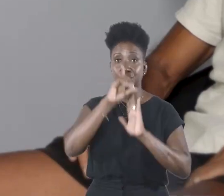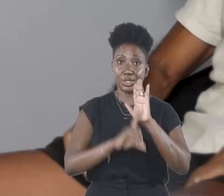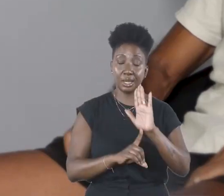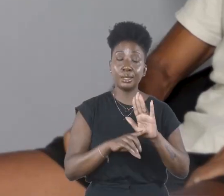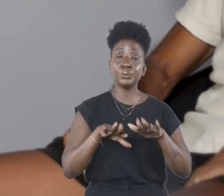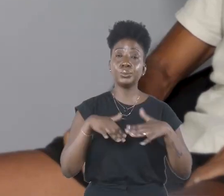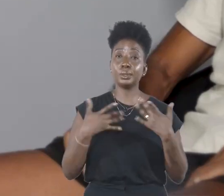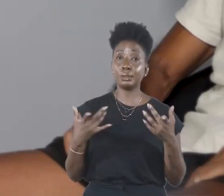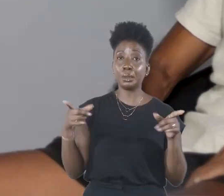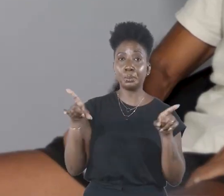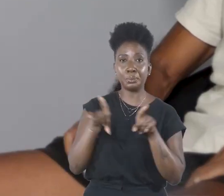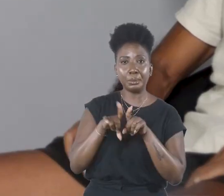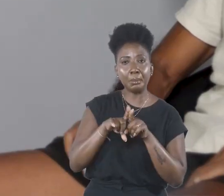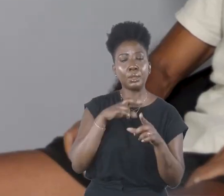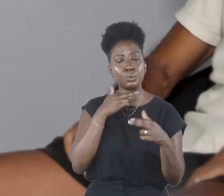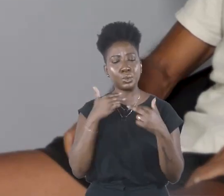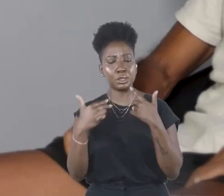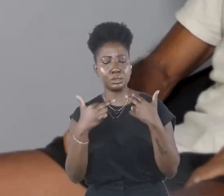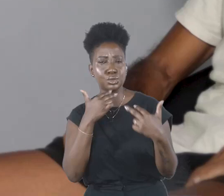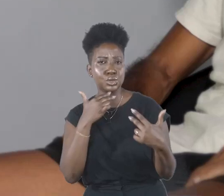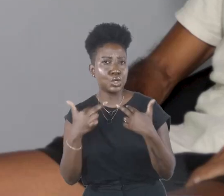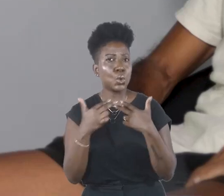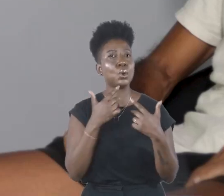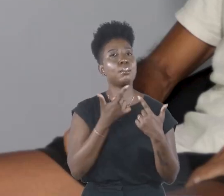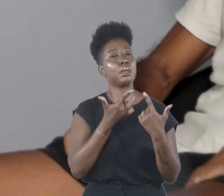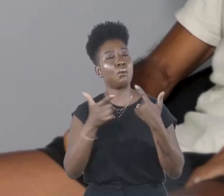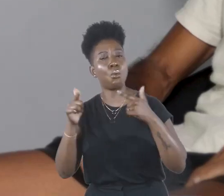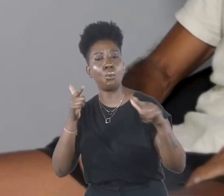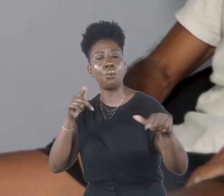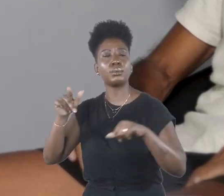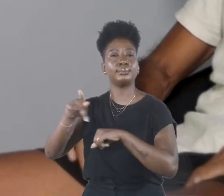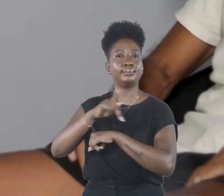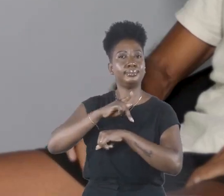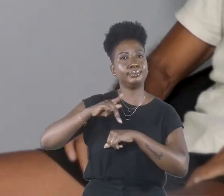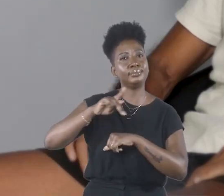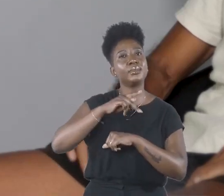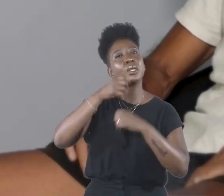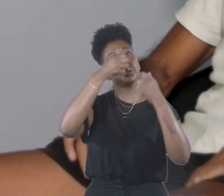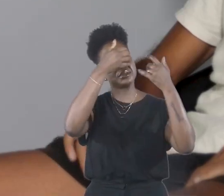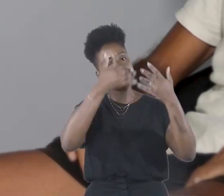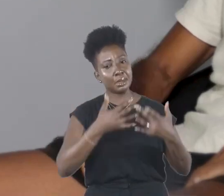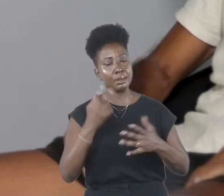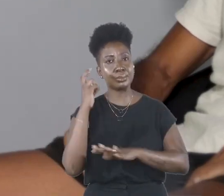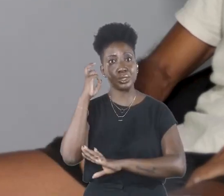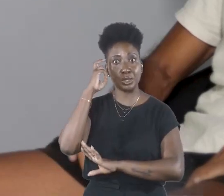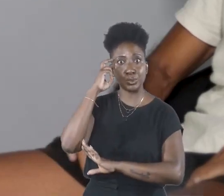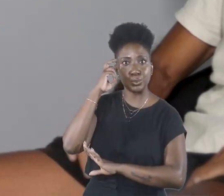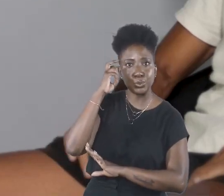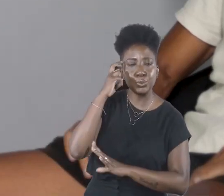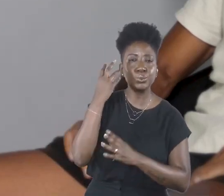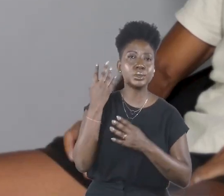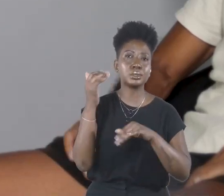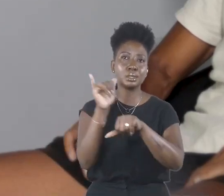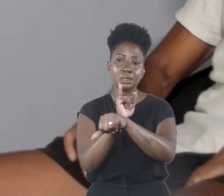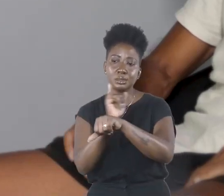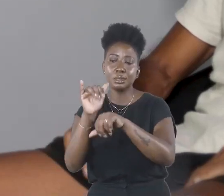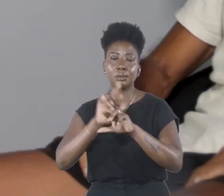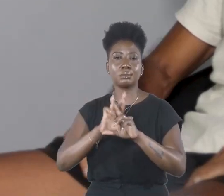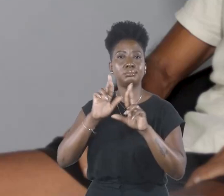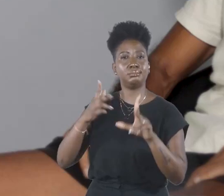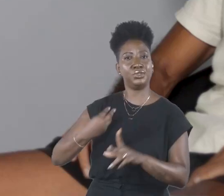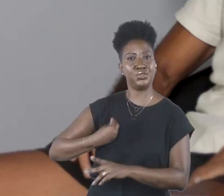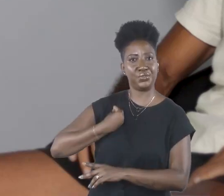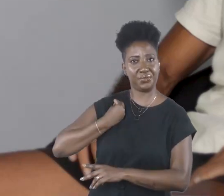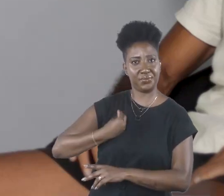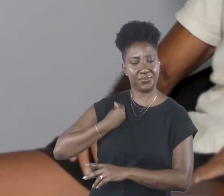um direito. E através dos idiomas, por meio das línguas estrangeiras, a gente fala das culturas do sul global, a gente fala das diferentes